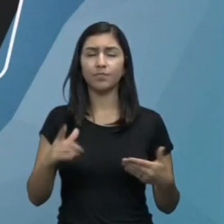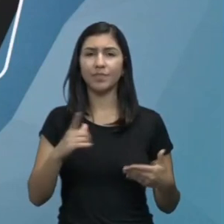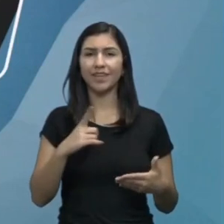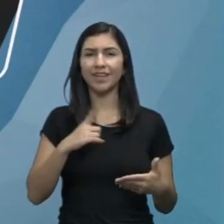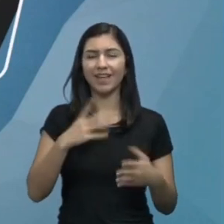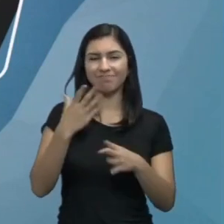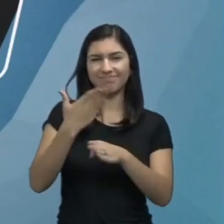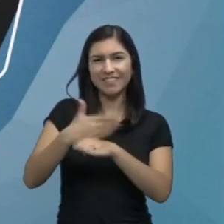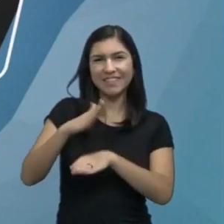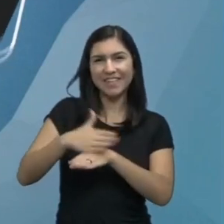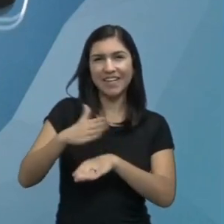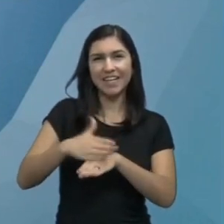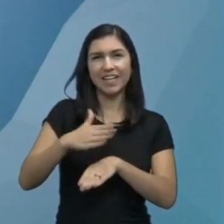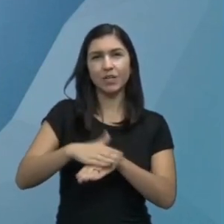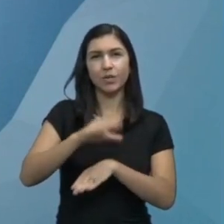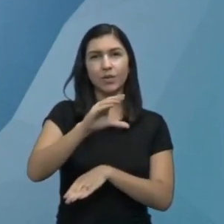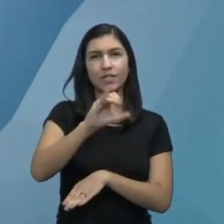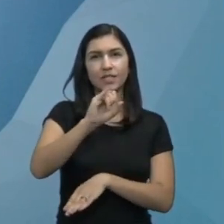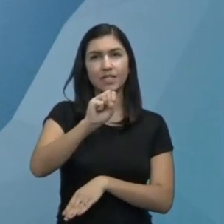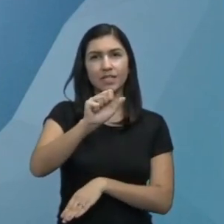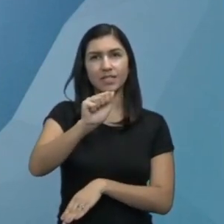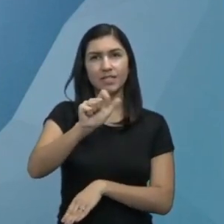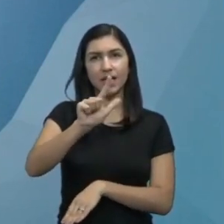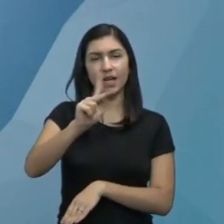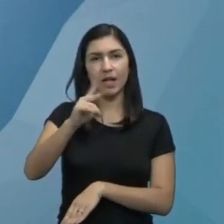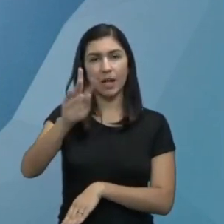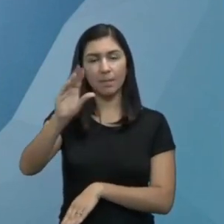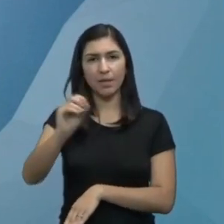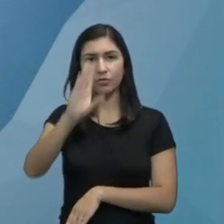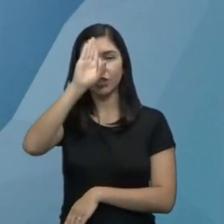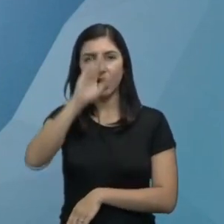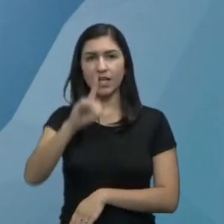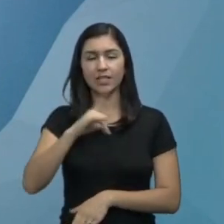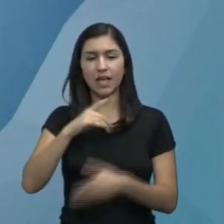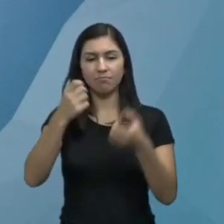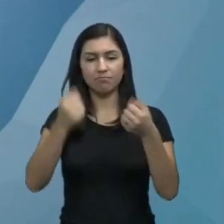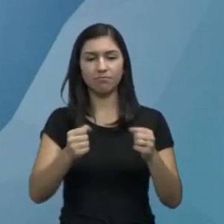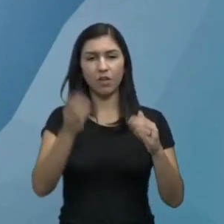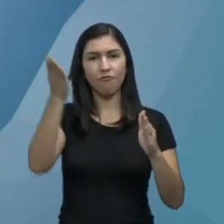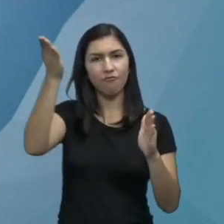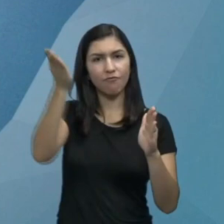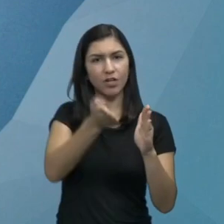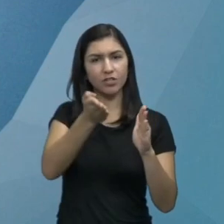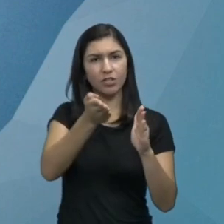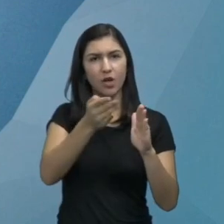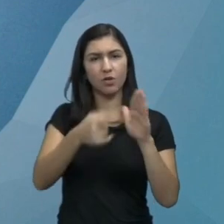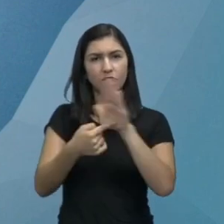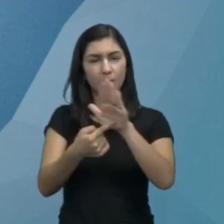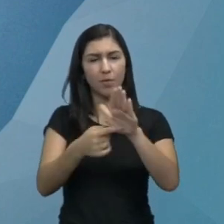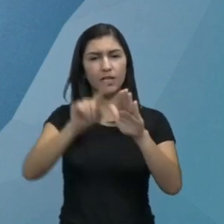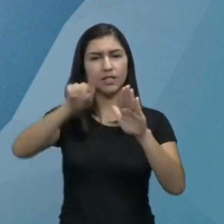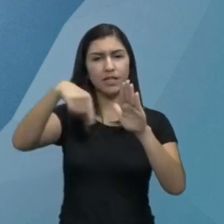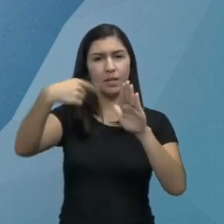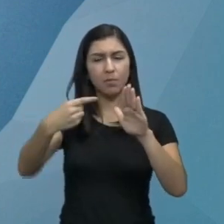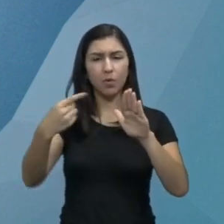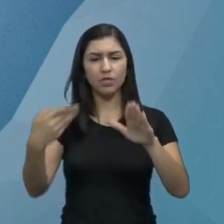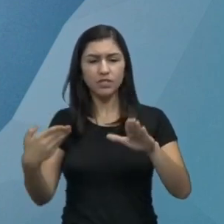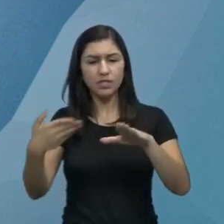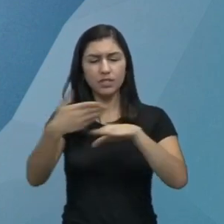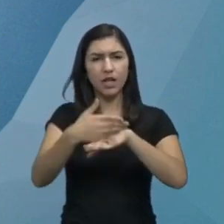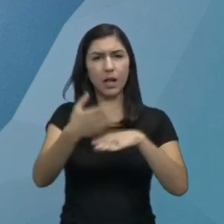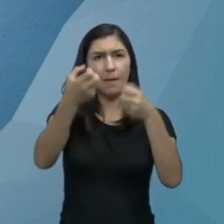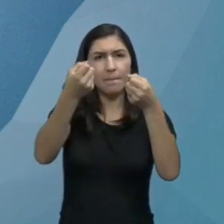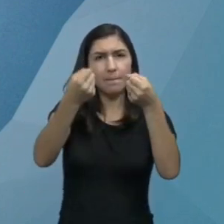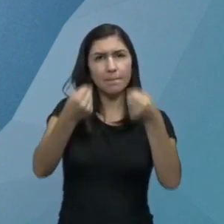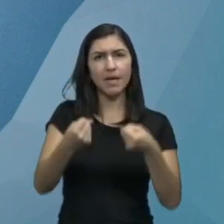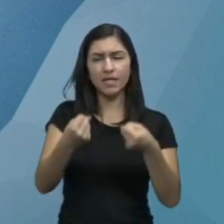de cisalhamento direto, aplica-se inicialmente uma carga vertical na amostra. Em seguida, é introduzida uma